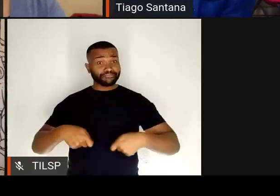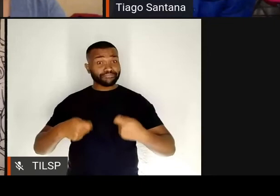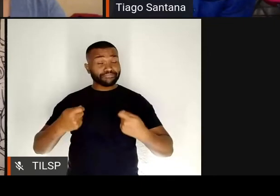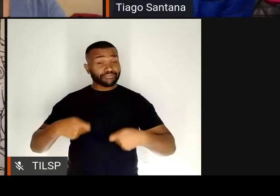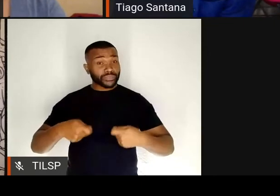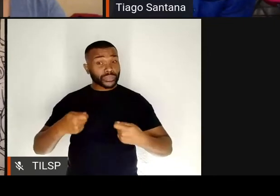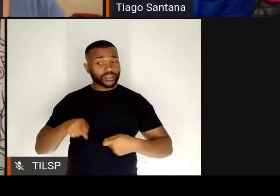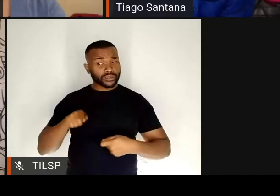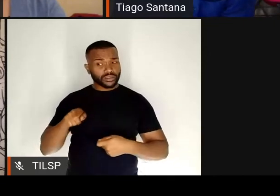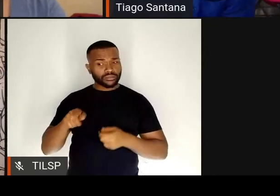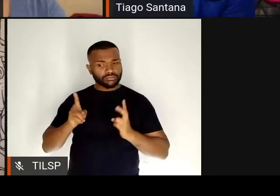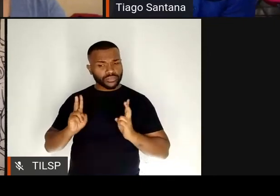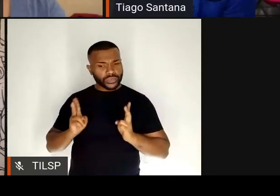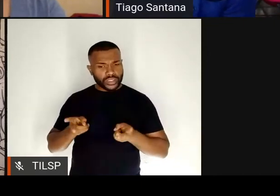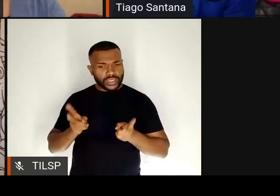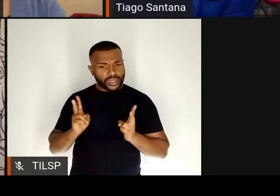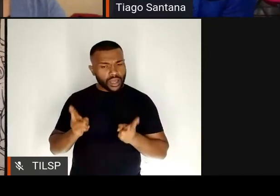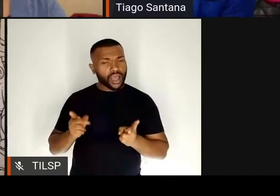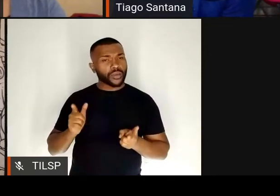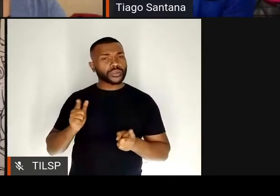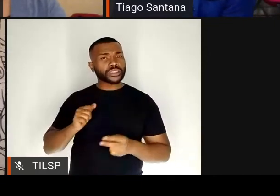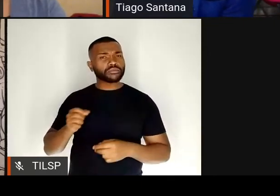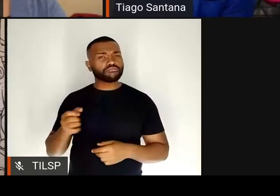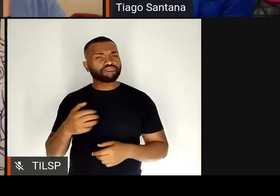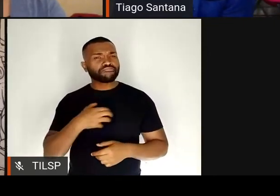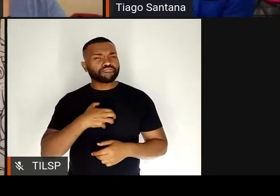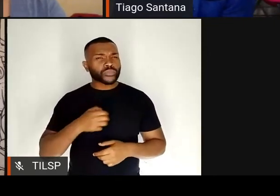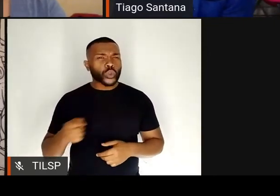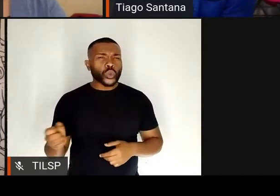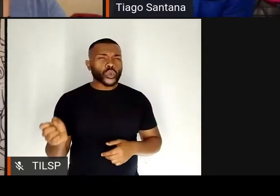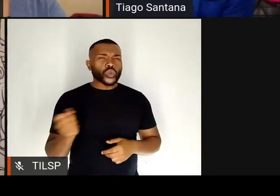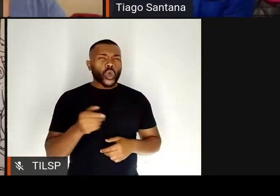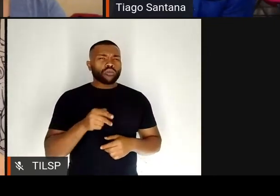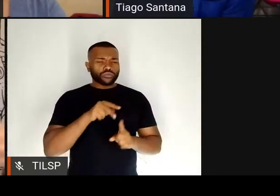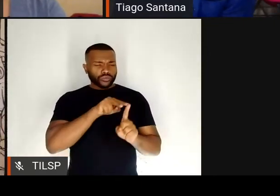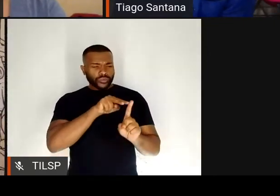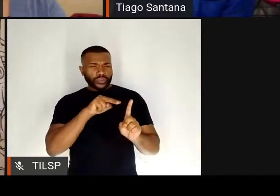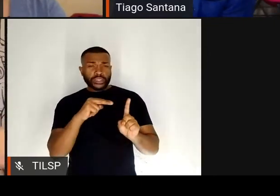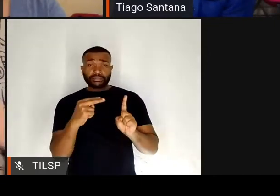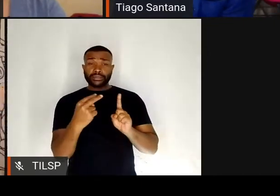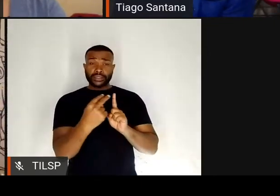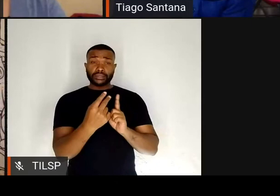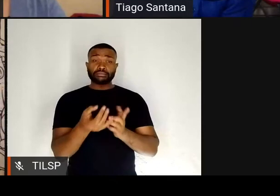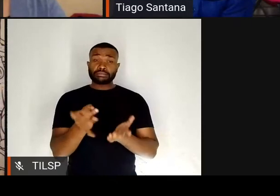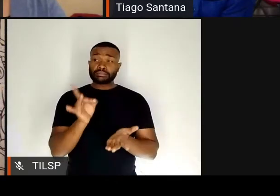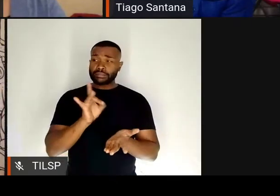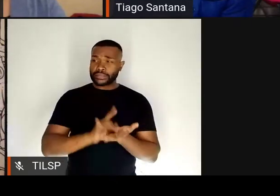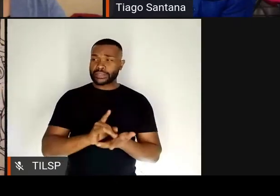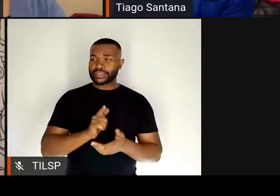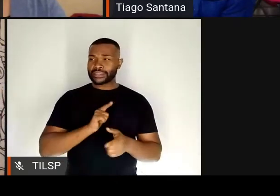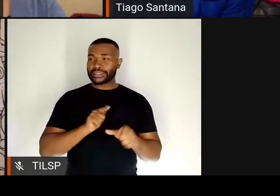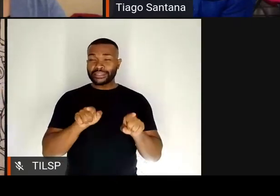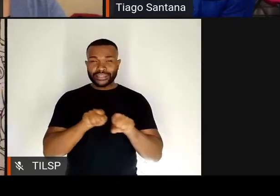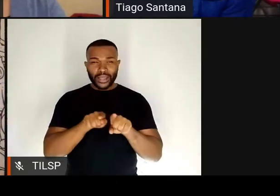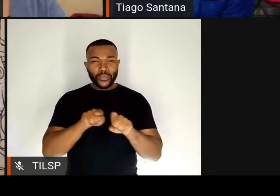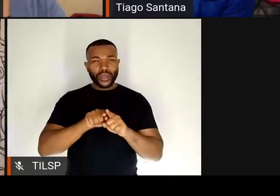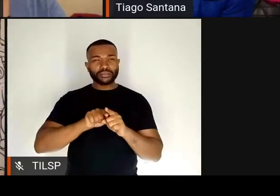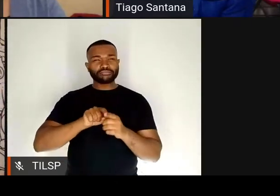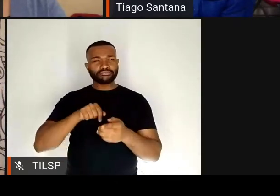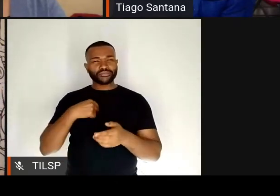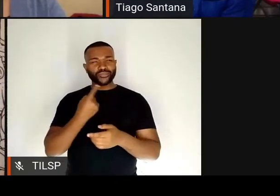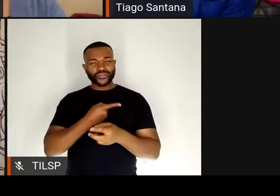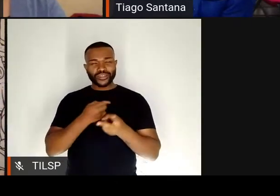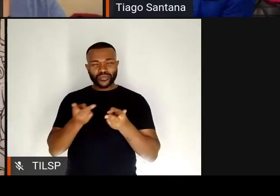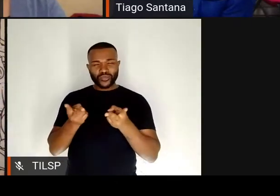uma... Ele oferece novas maneiras de olhar para a realidade, né? Para além das nossas leituras e, enfim,